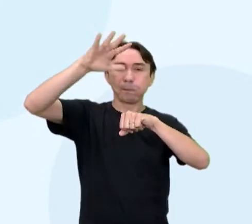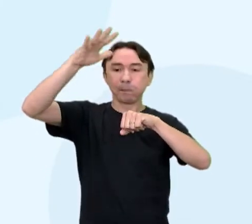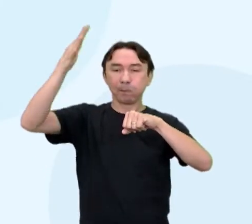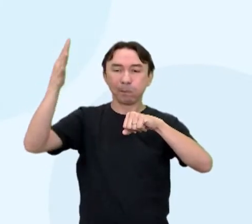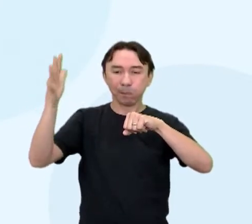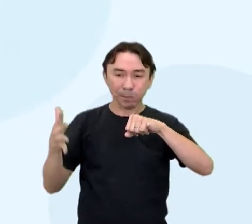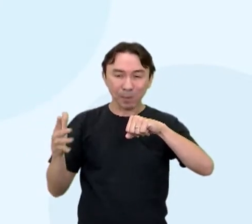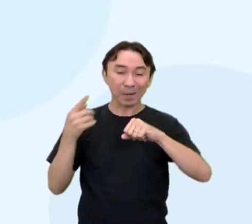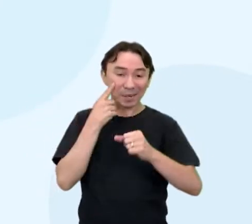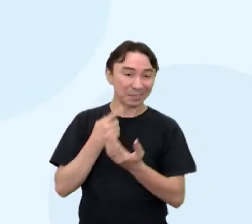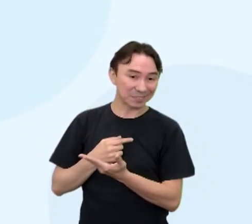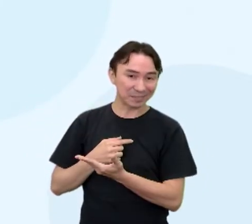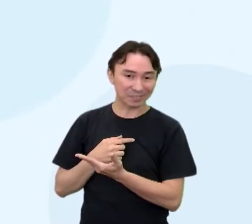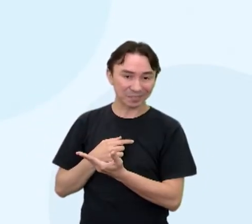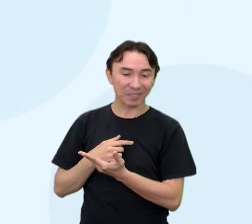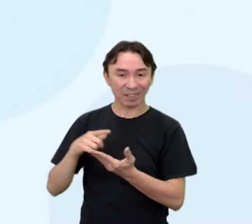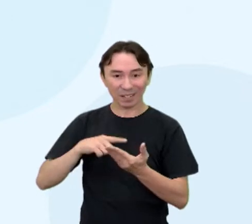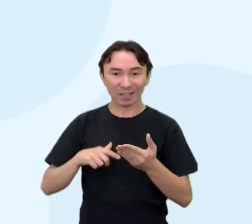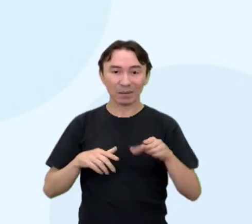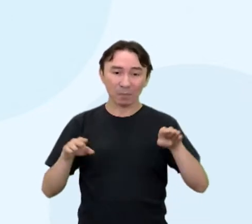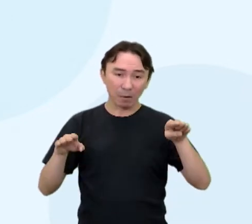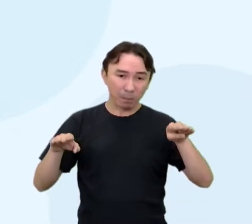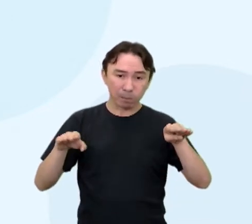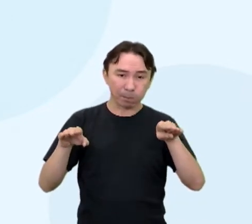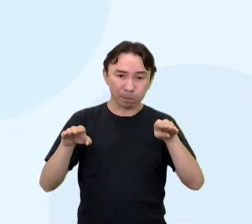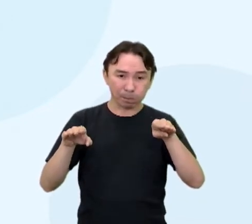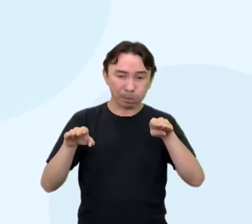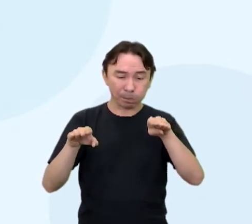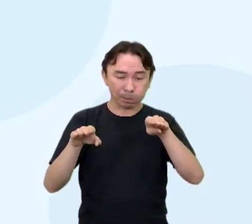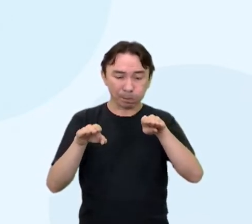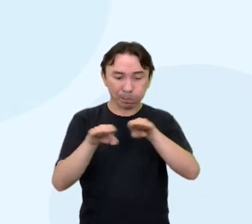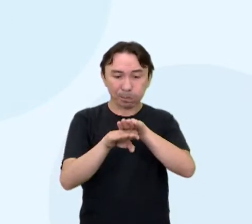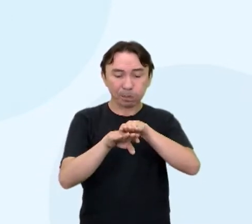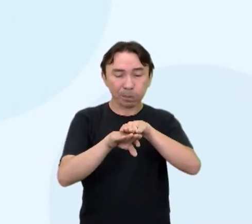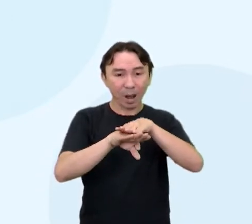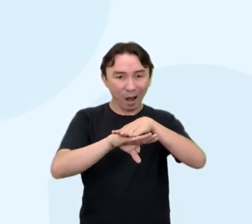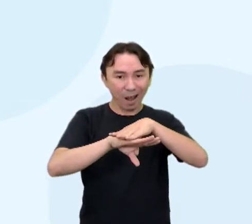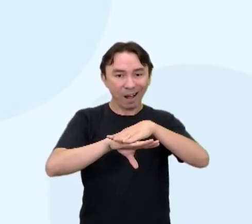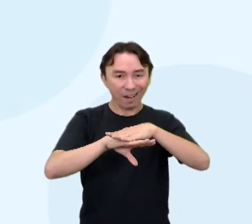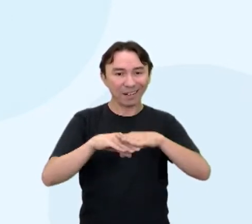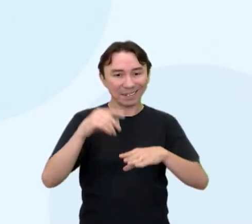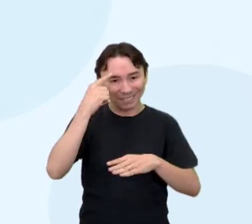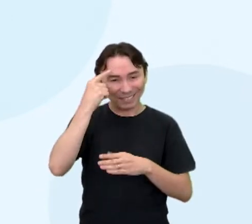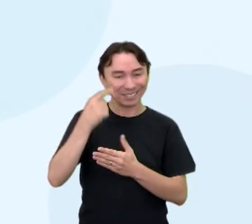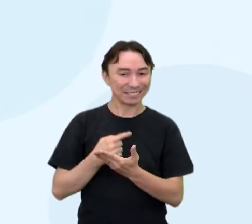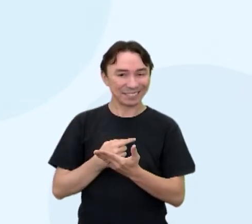com a outra, né, uma indo sobre a outra, né, que nós chamamos aí desse processo aí de